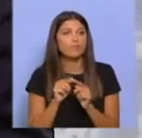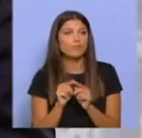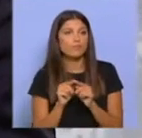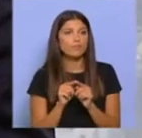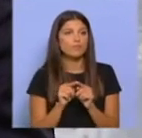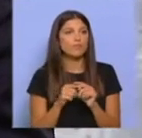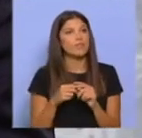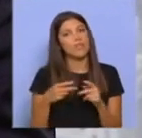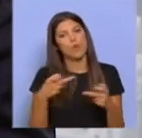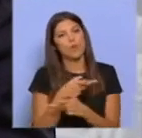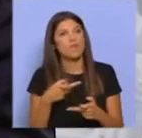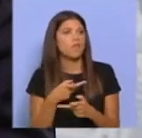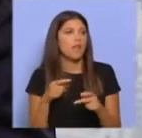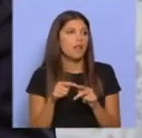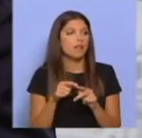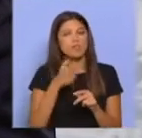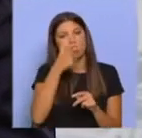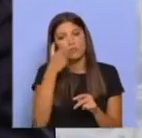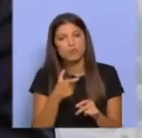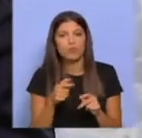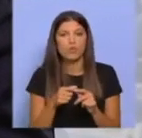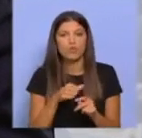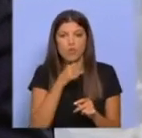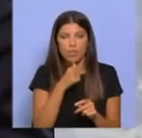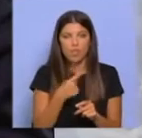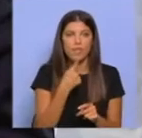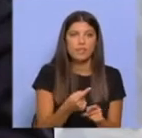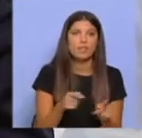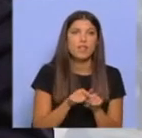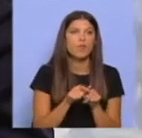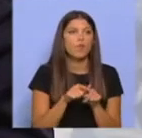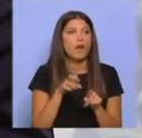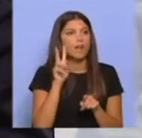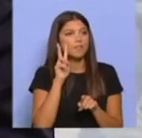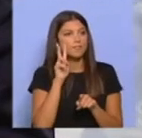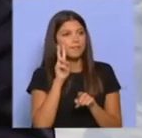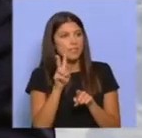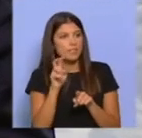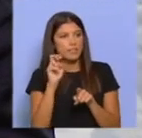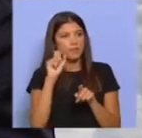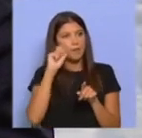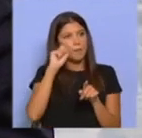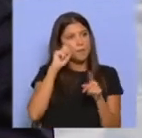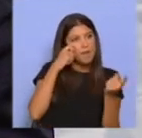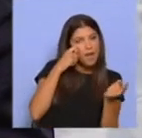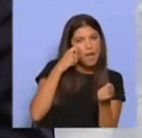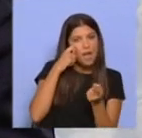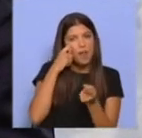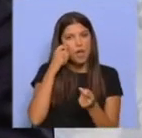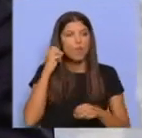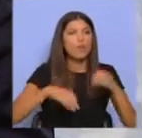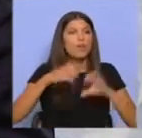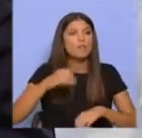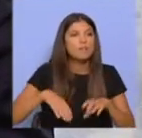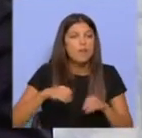é comum a muitos dos nossos telespectadores, ou seja, da leitura dos desafios que temos no nosso tempo, e por isso o IPAV posiciona-se em